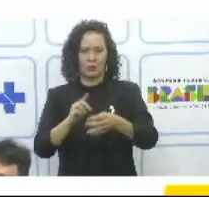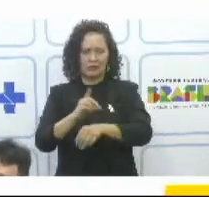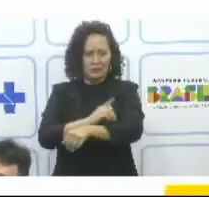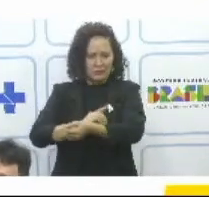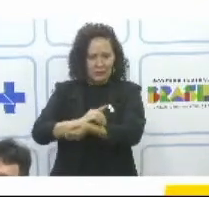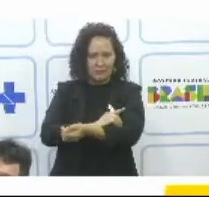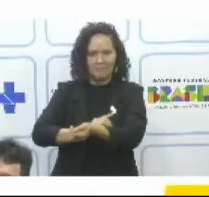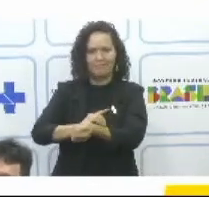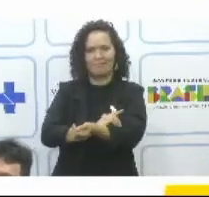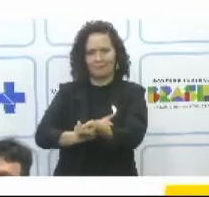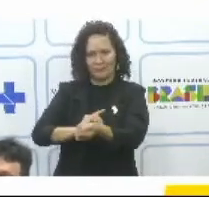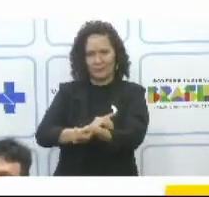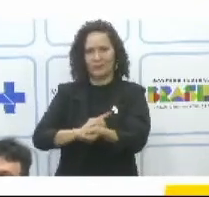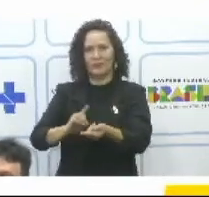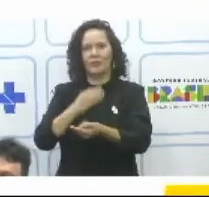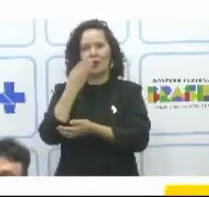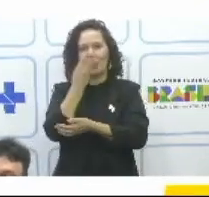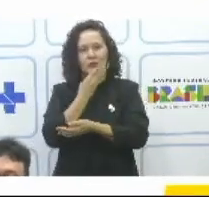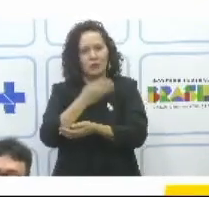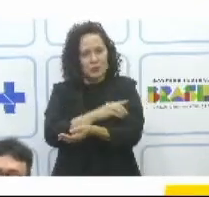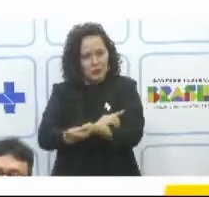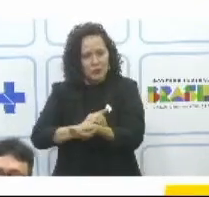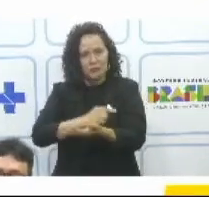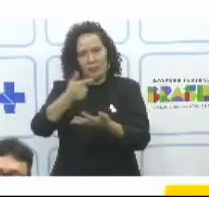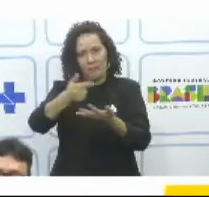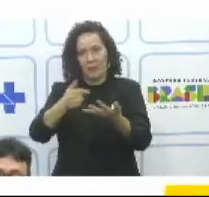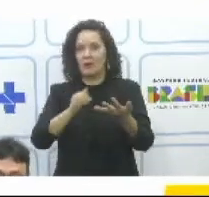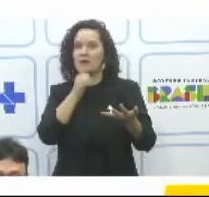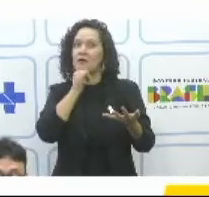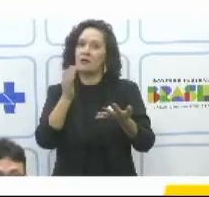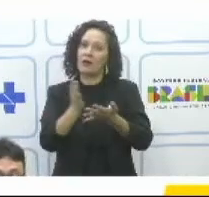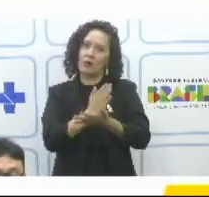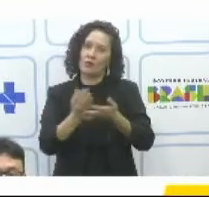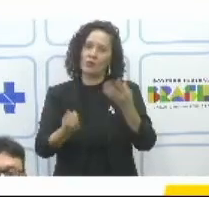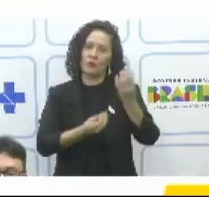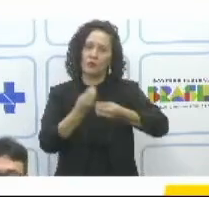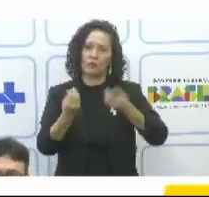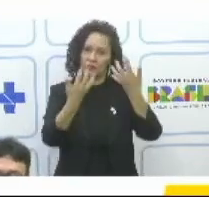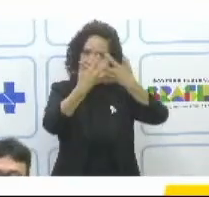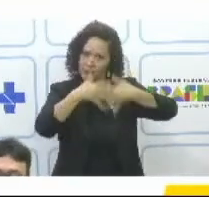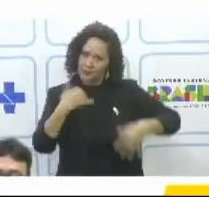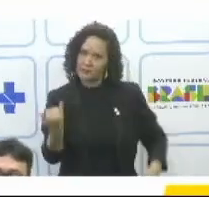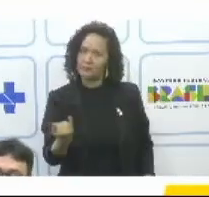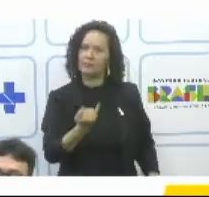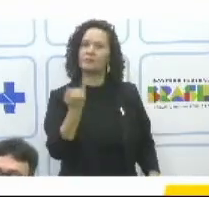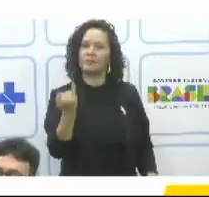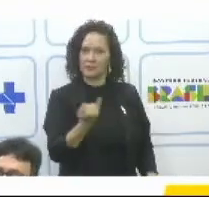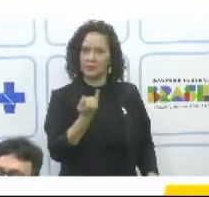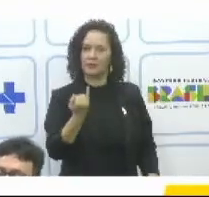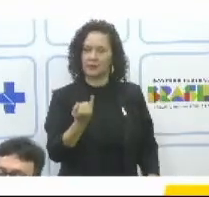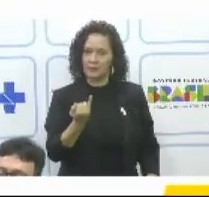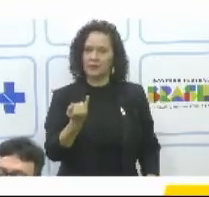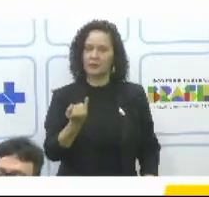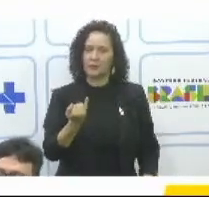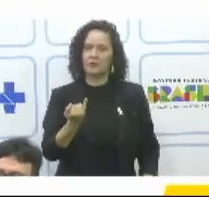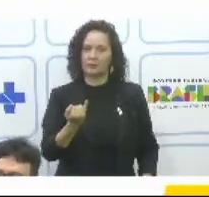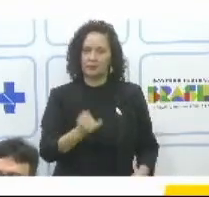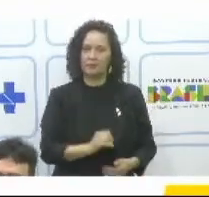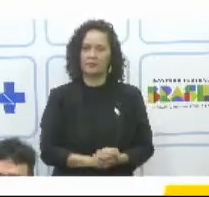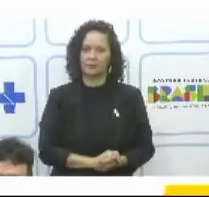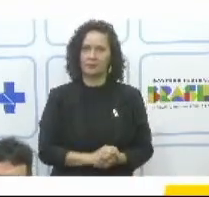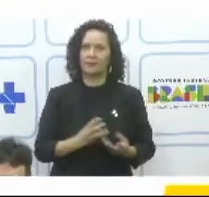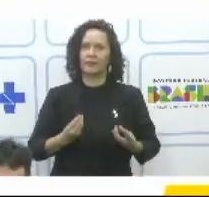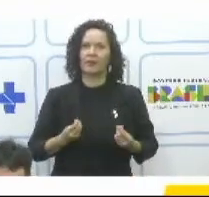por exemplo. Então, são alguns exemplos, né, desse processo importante, né, de